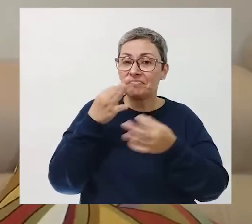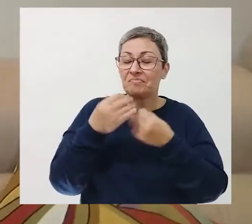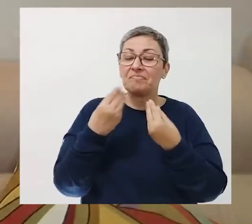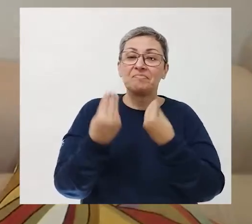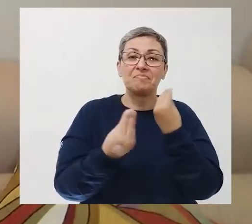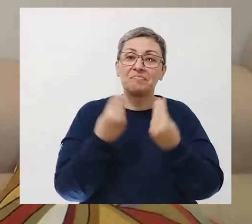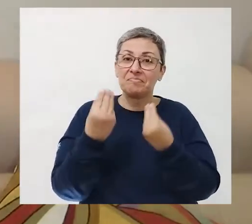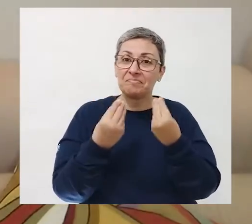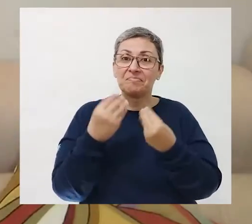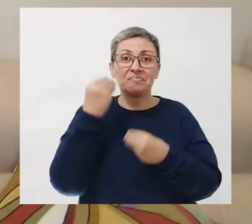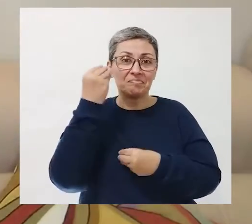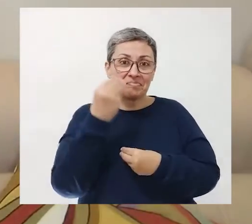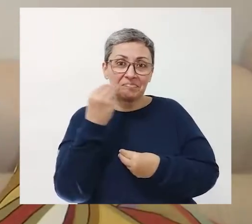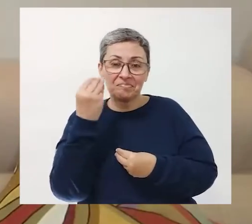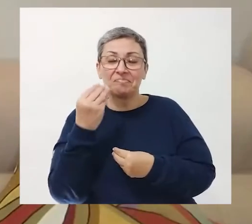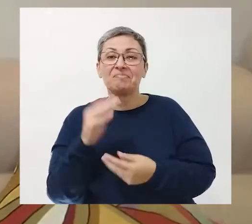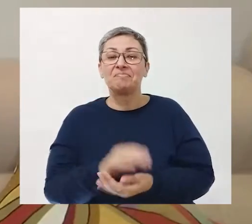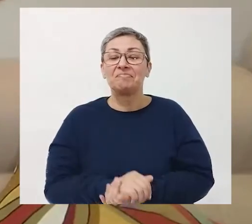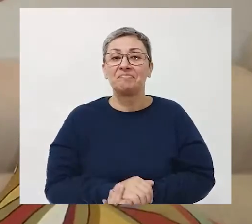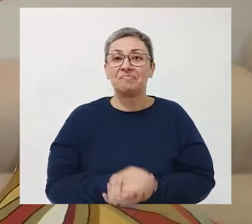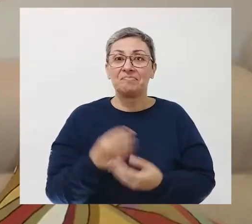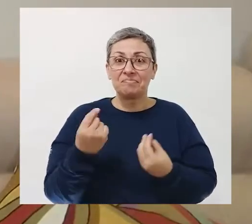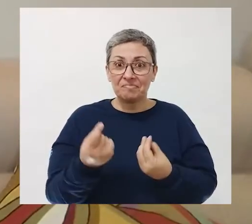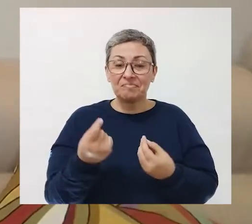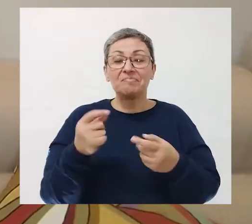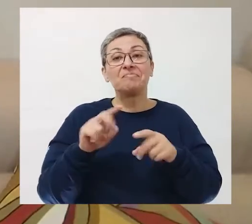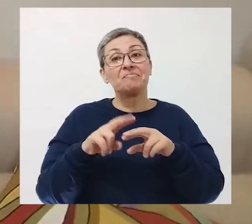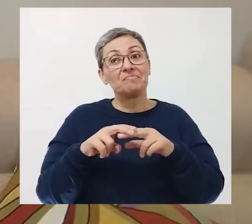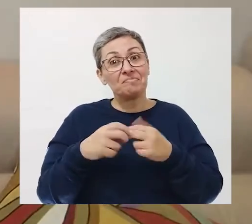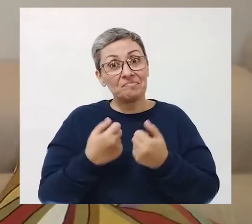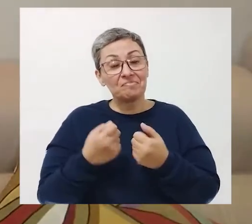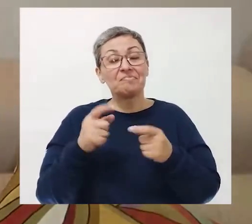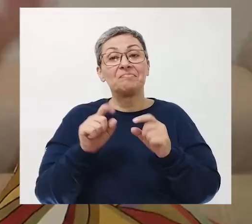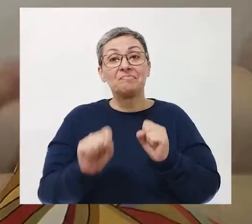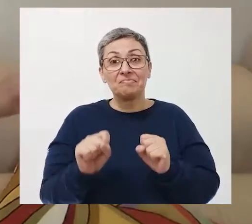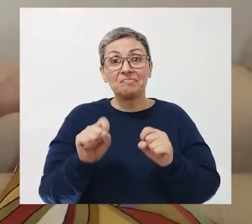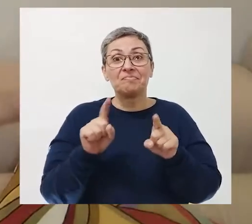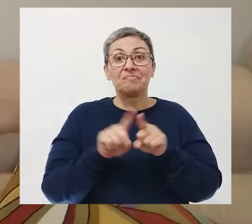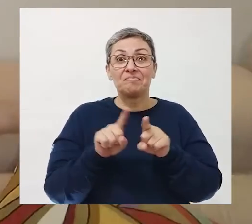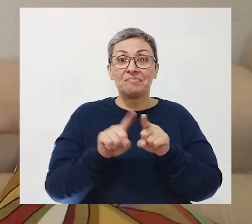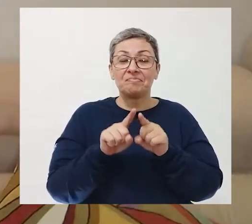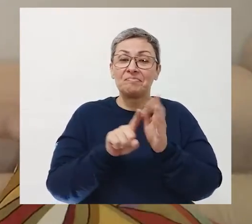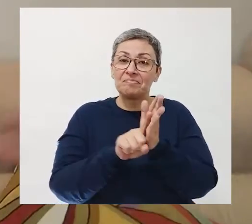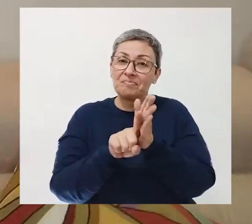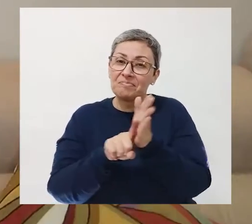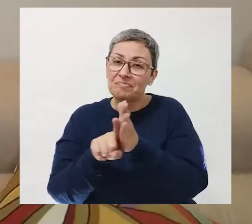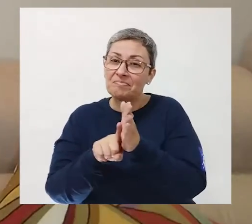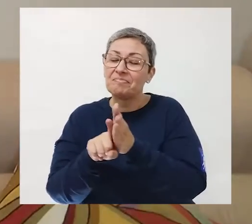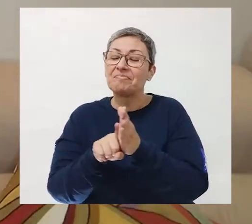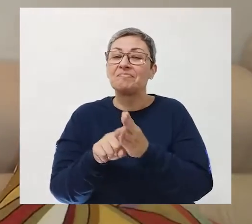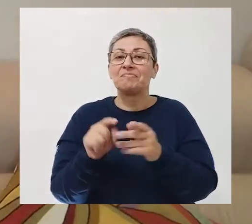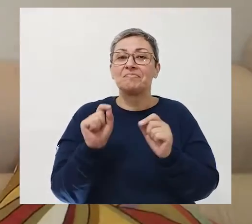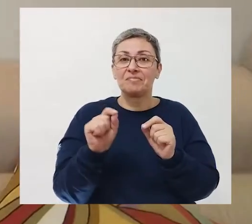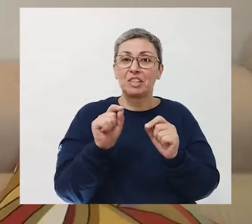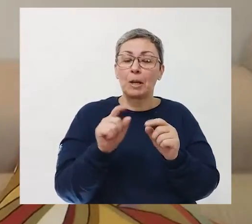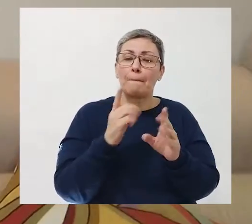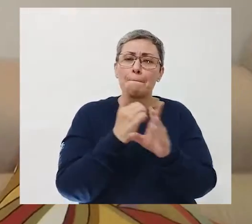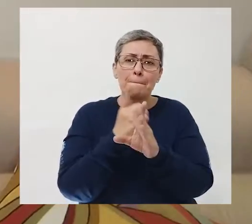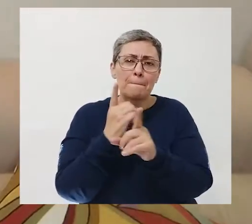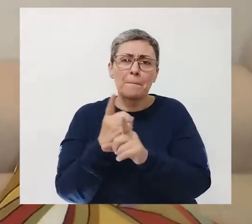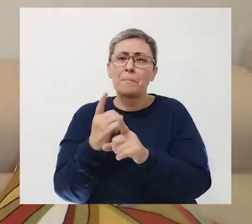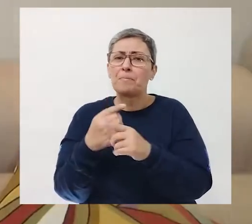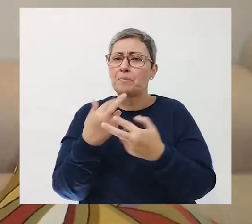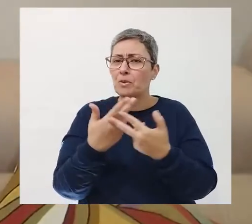foi essa experiência. Para isso, vocês podem pesquisar, tá? Vocês vão encontrar